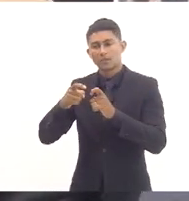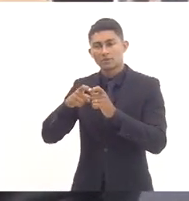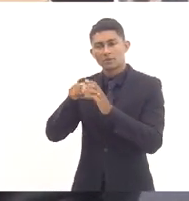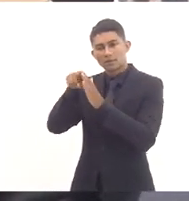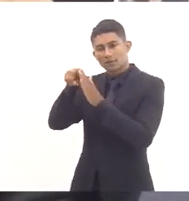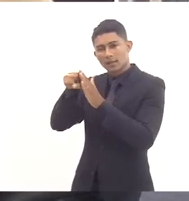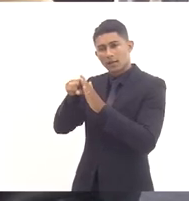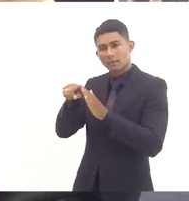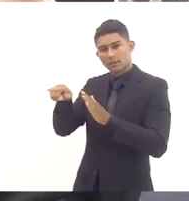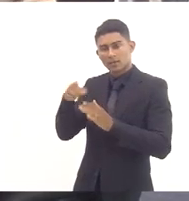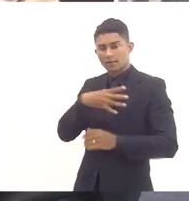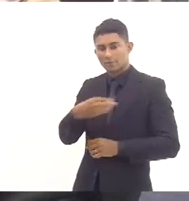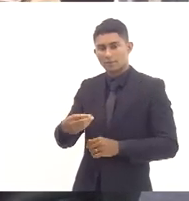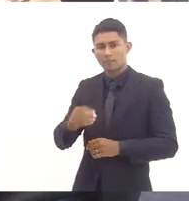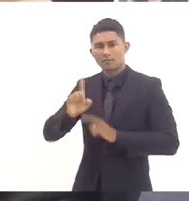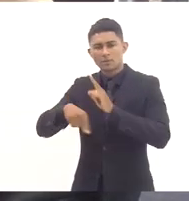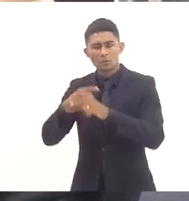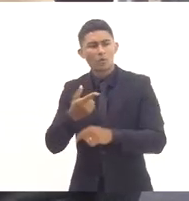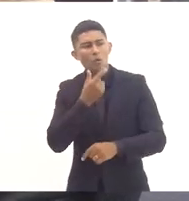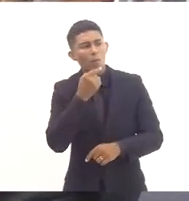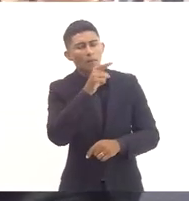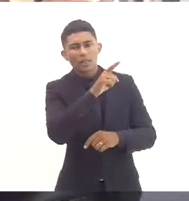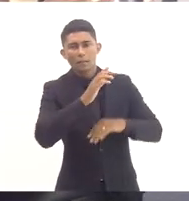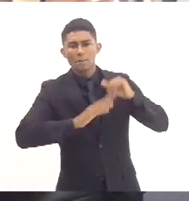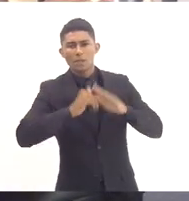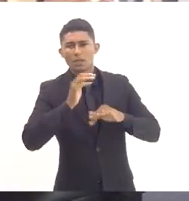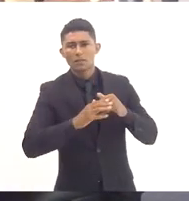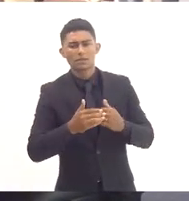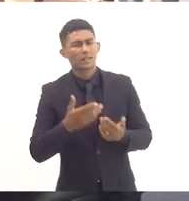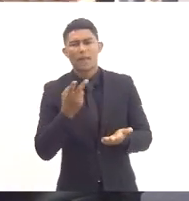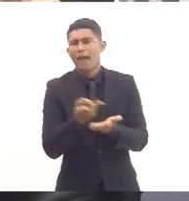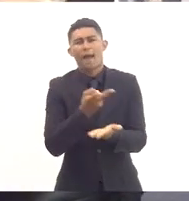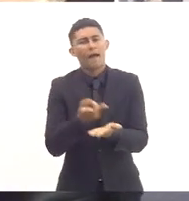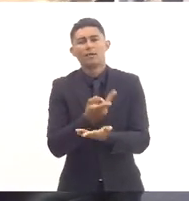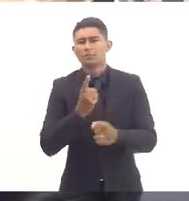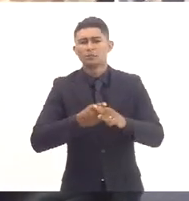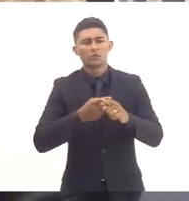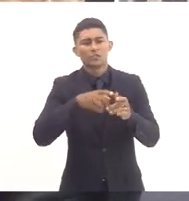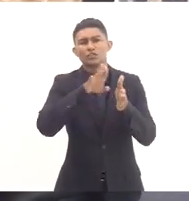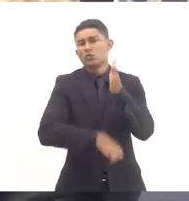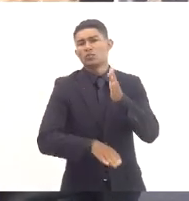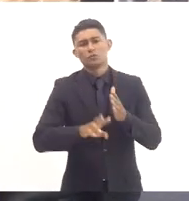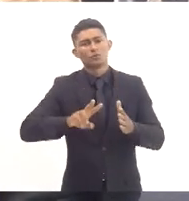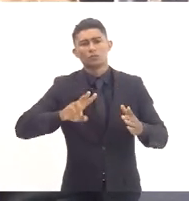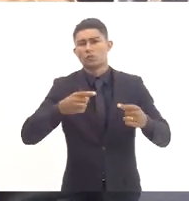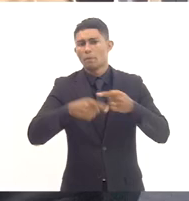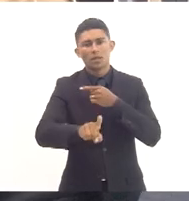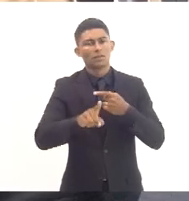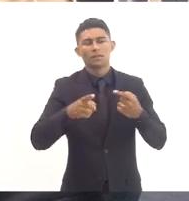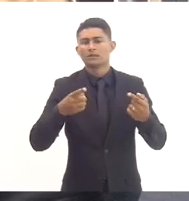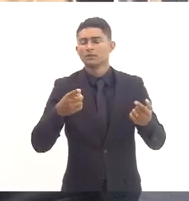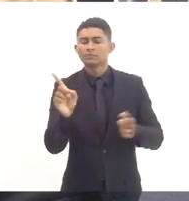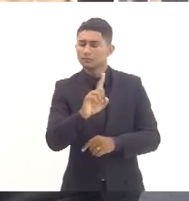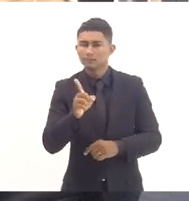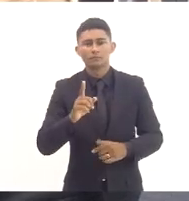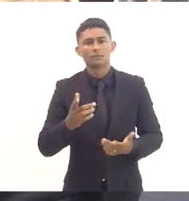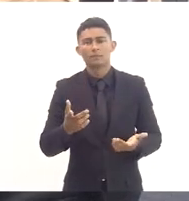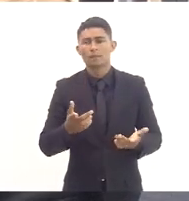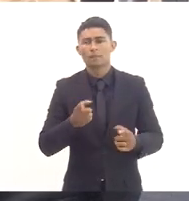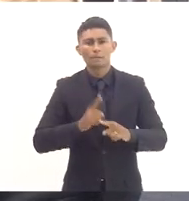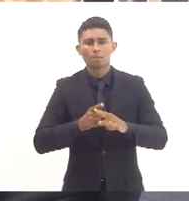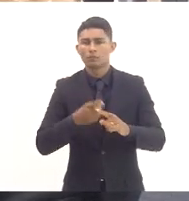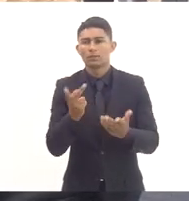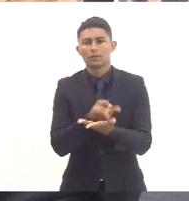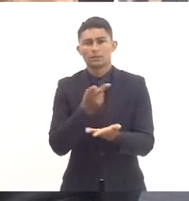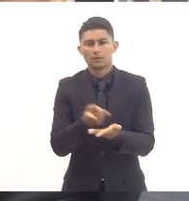um perito da companhia tá tudo errado que medi que não é para desconto e porque a porque você não presta mais rápido não porque está